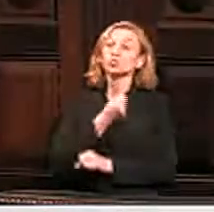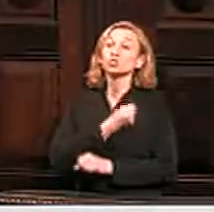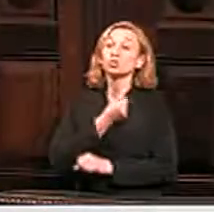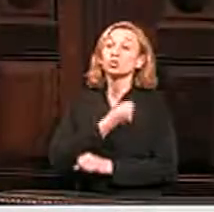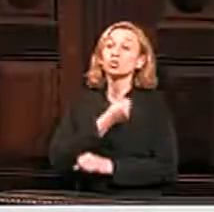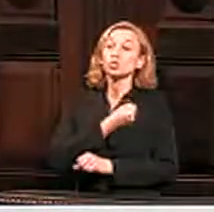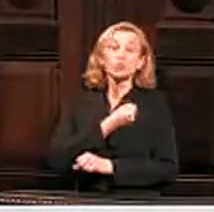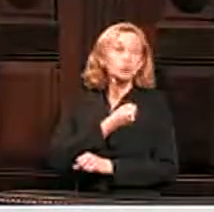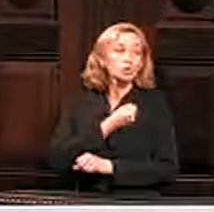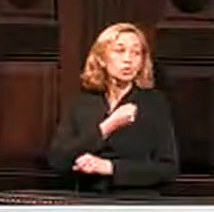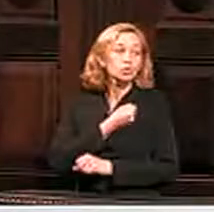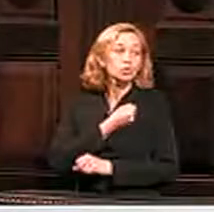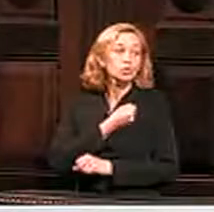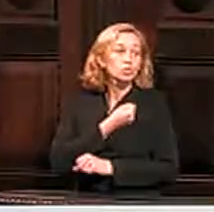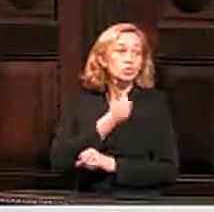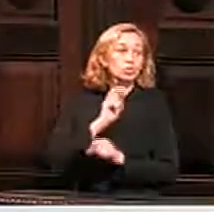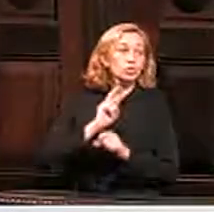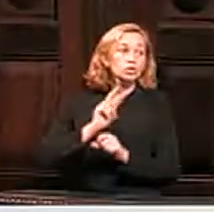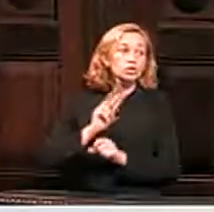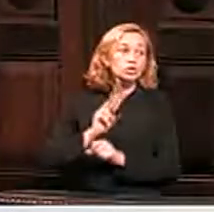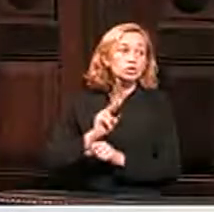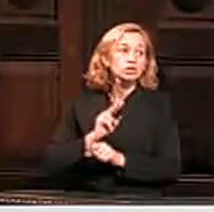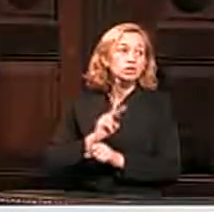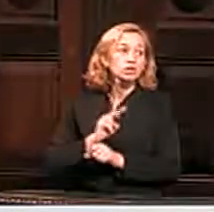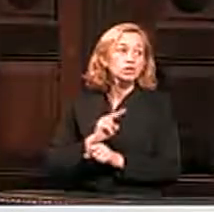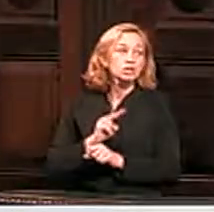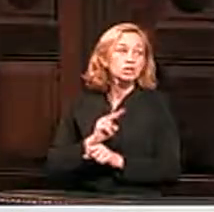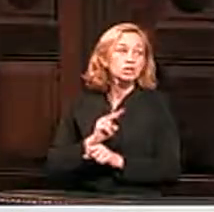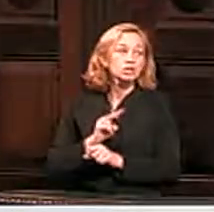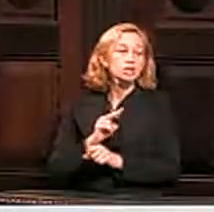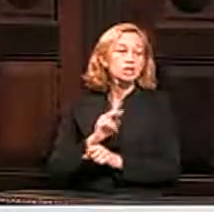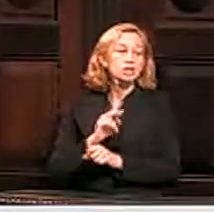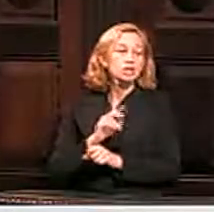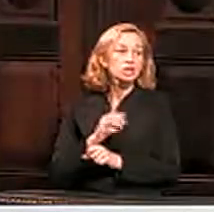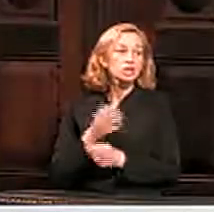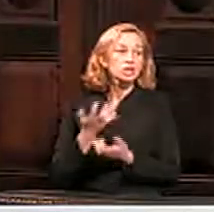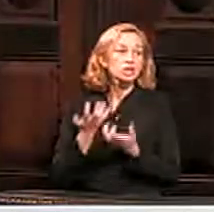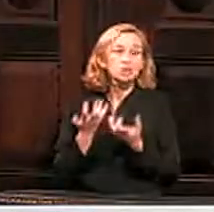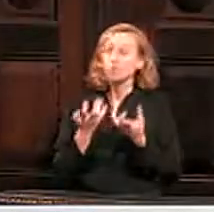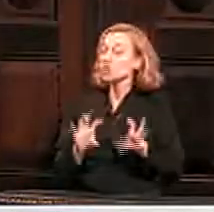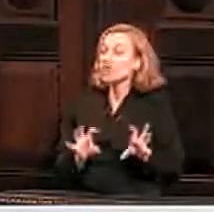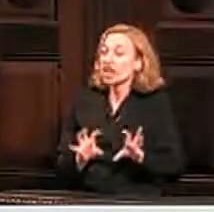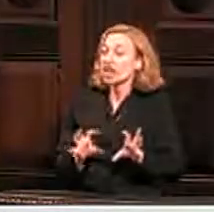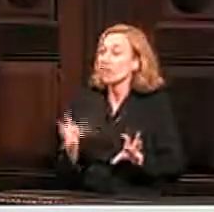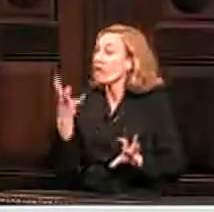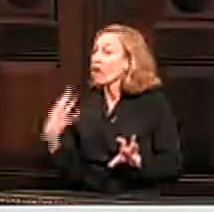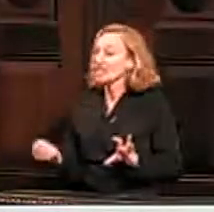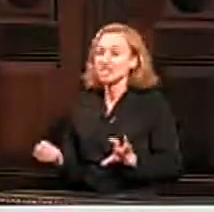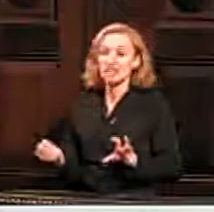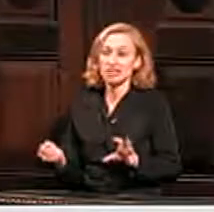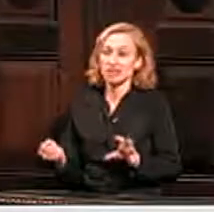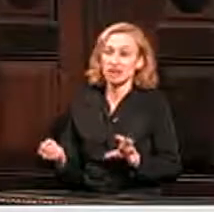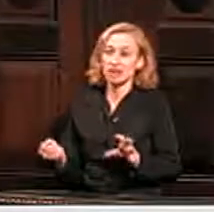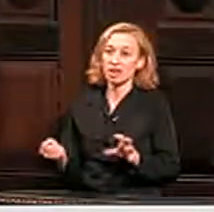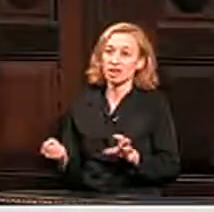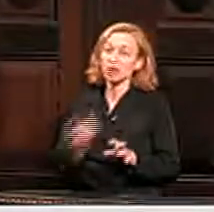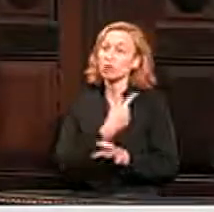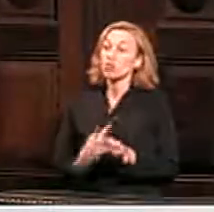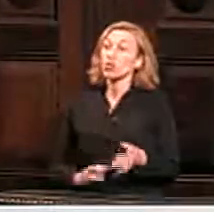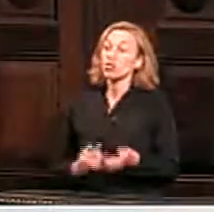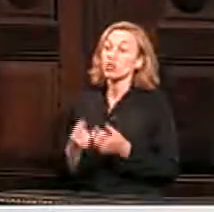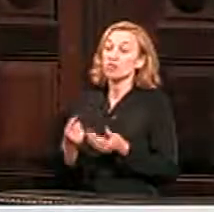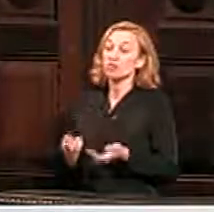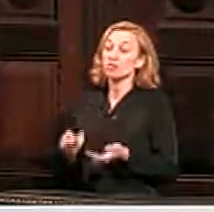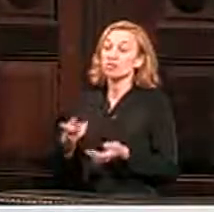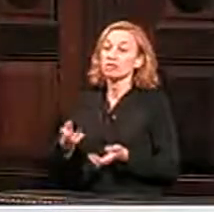de estados que se recusam a se submeter às pressões do governo federal